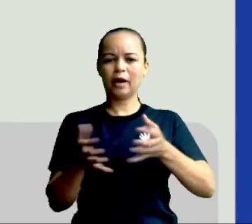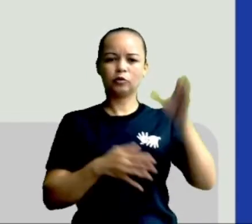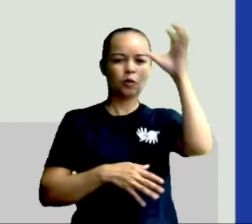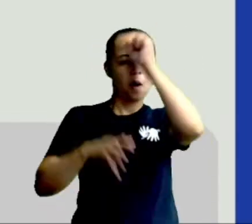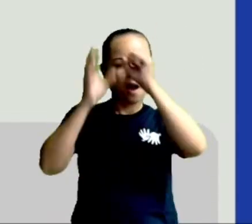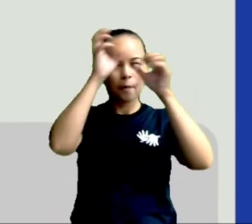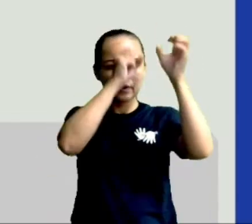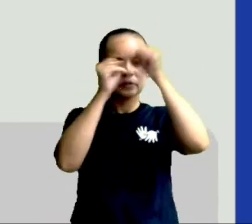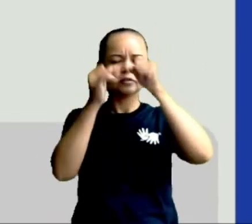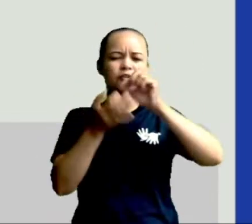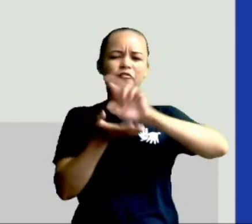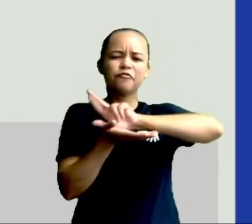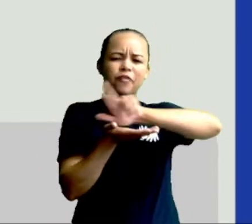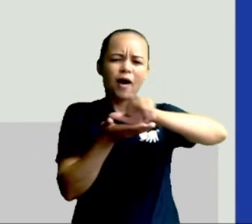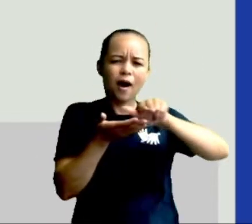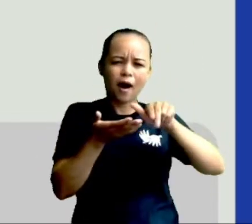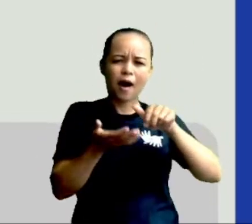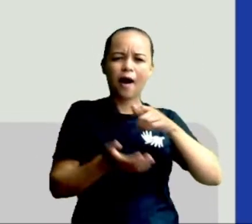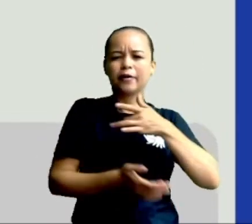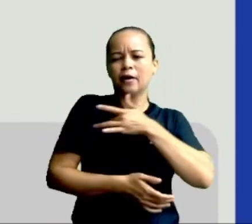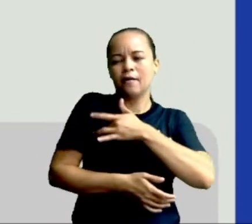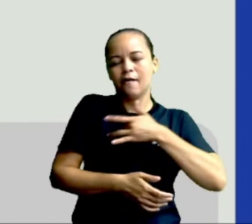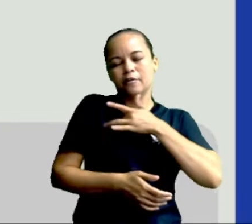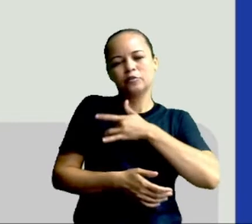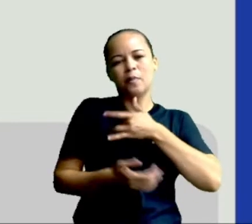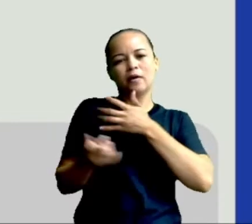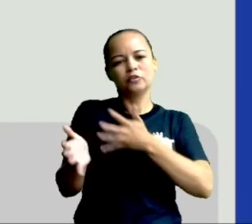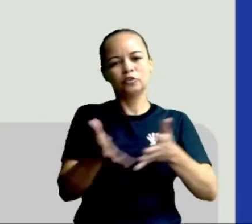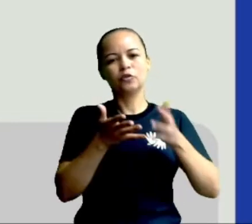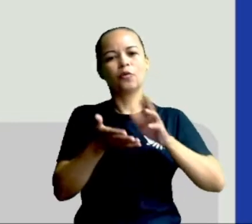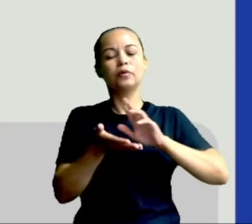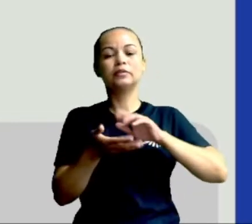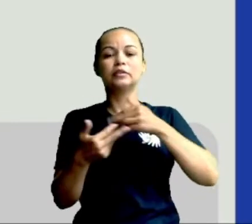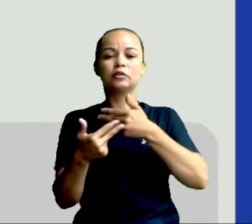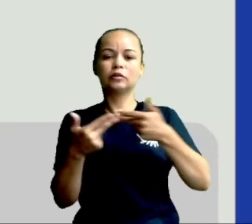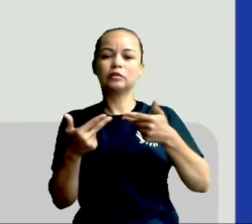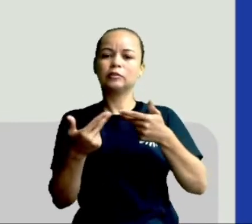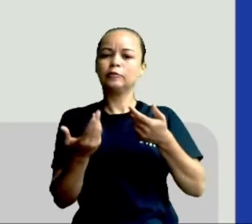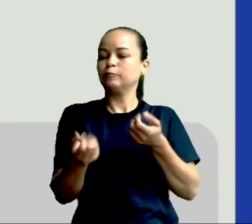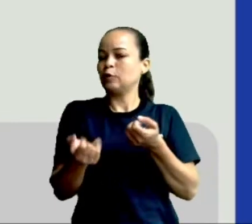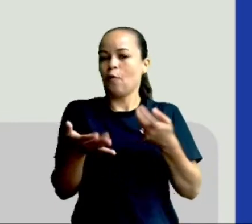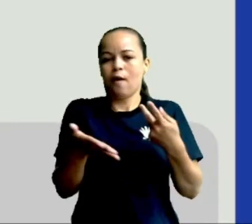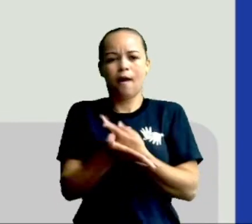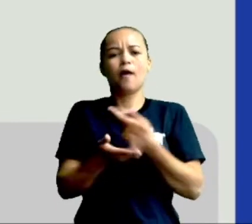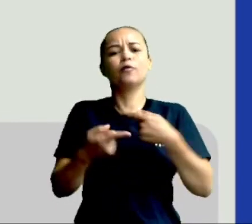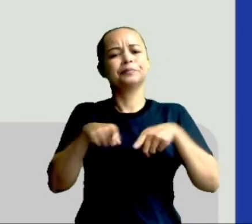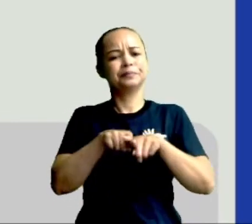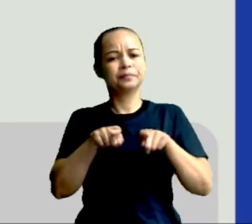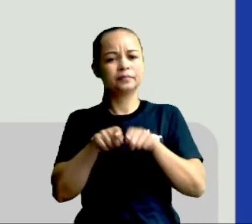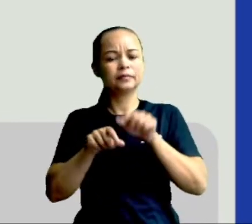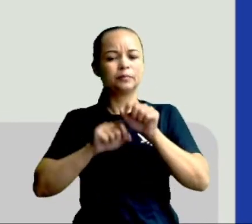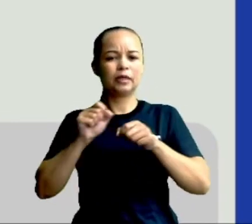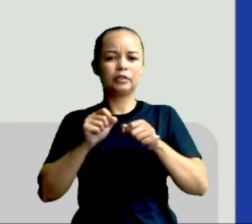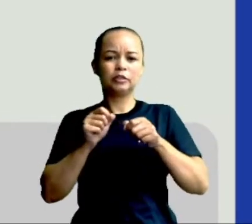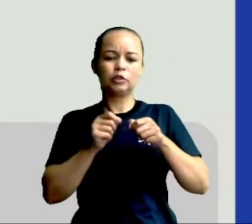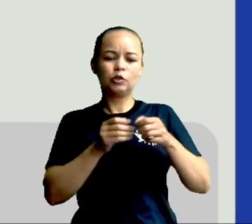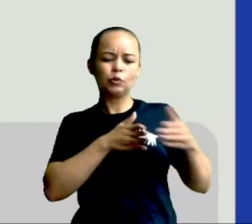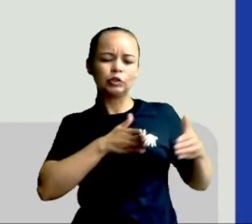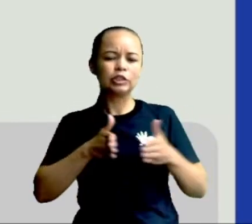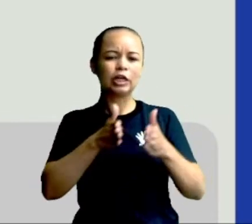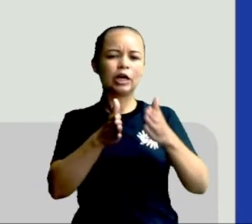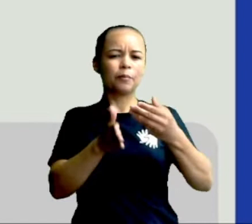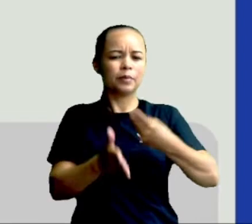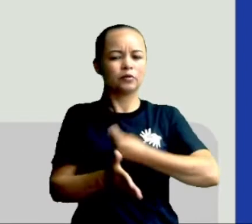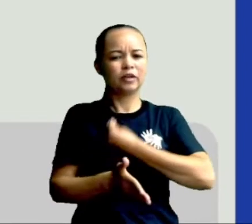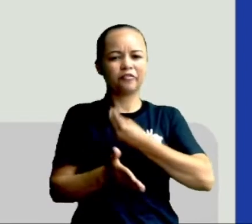Tenho várias paixões, mas como qualquer um, possuo imperfeições. Se os caminhos desta vida ainda